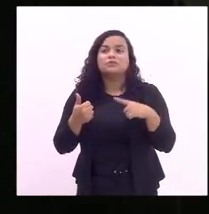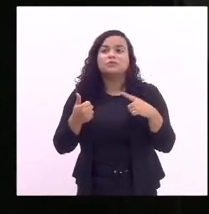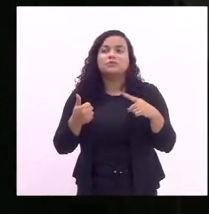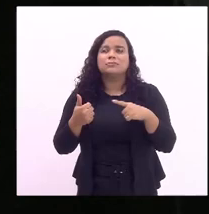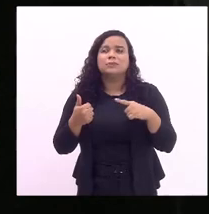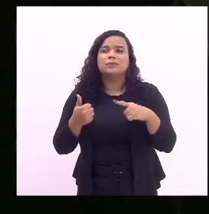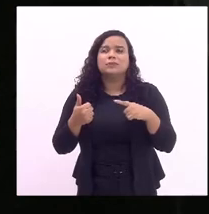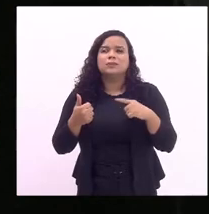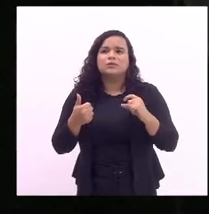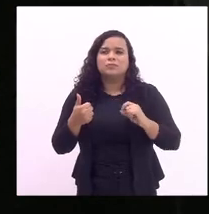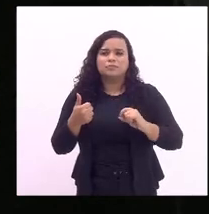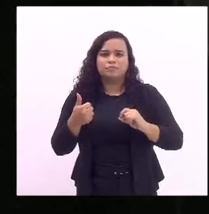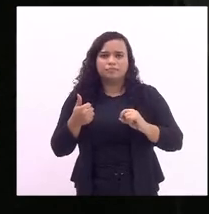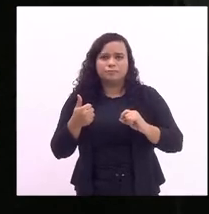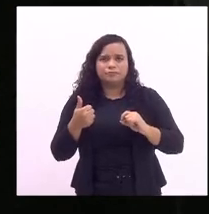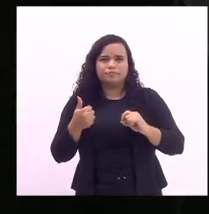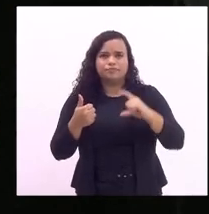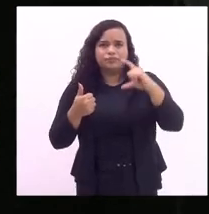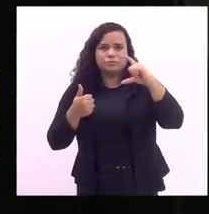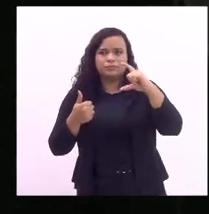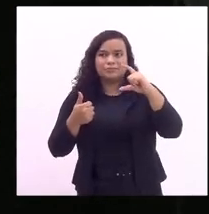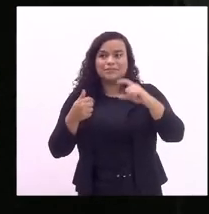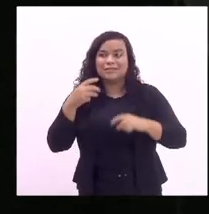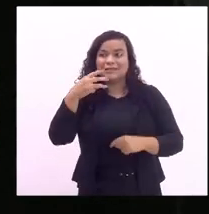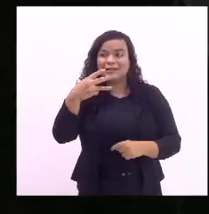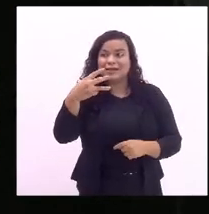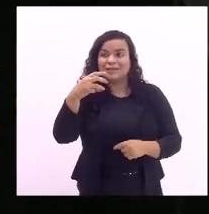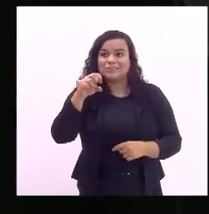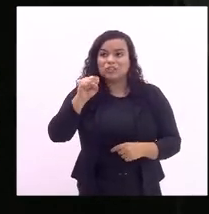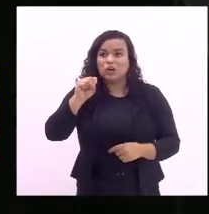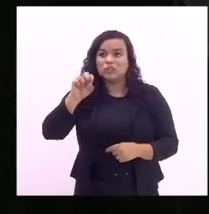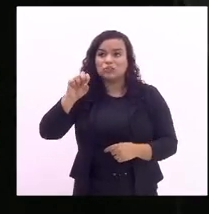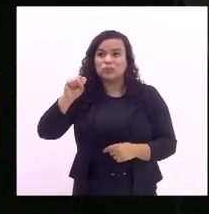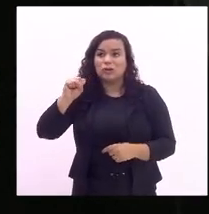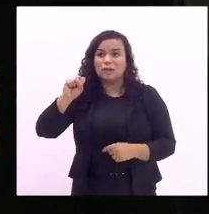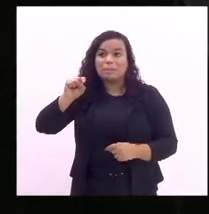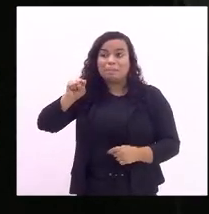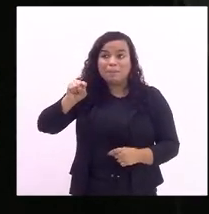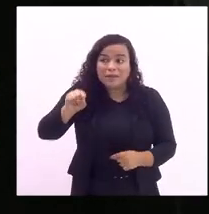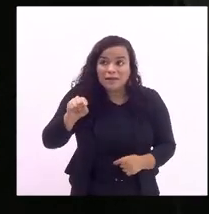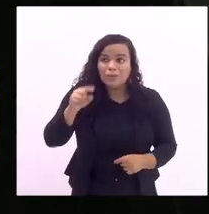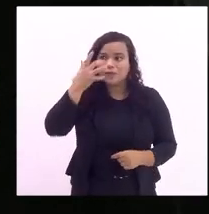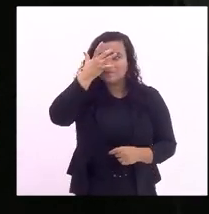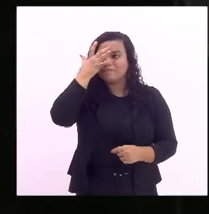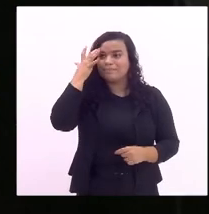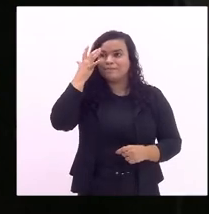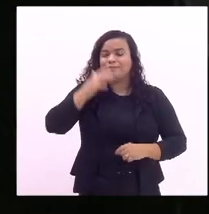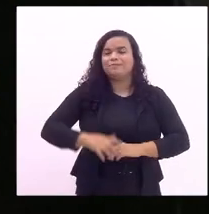para 388 mil pessoas.